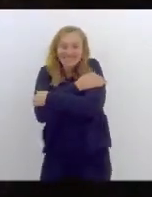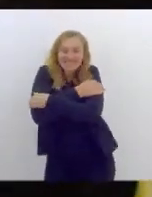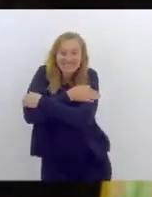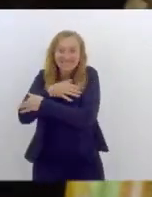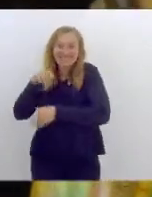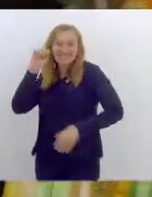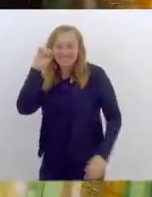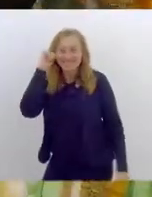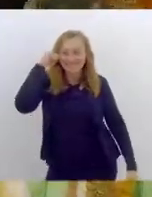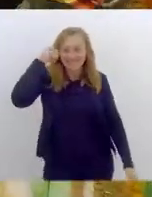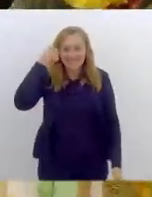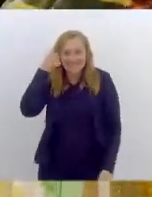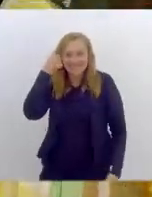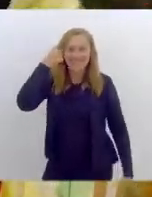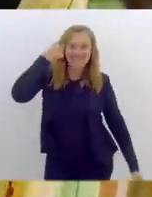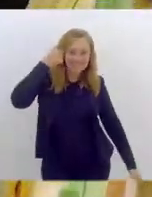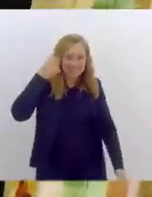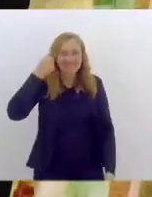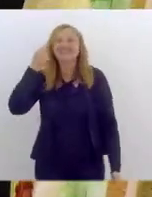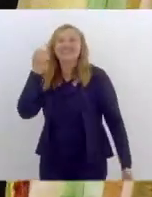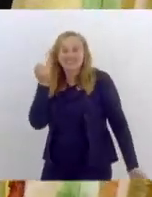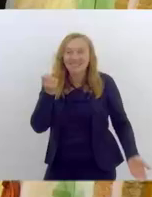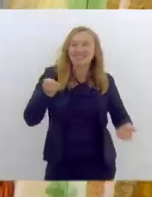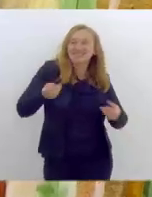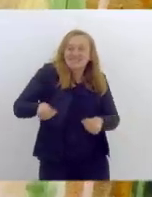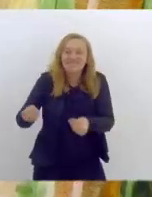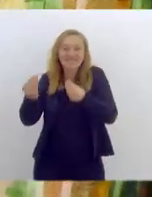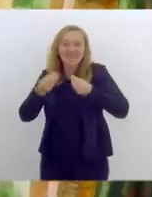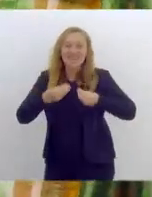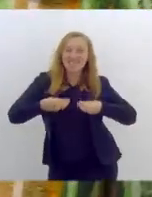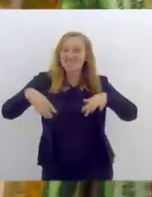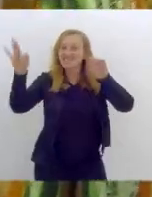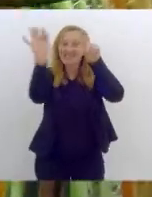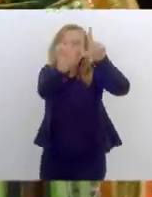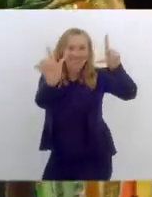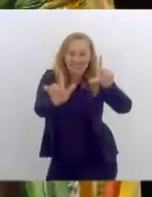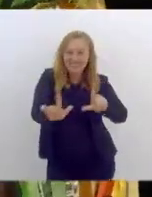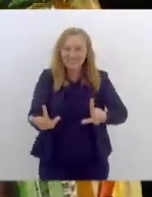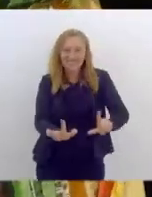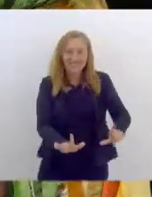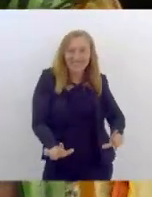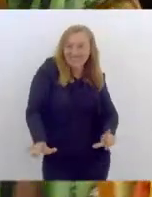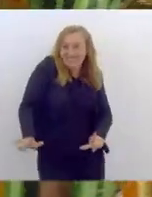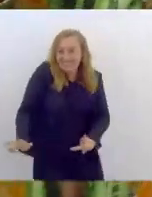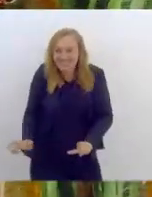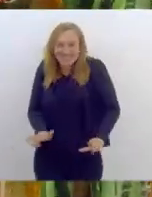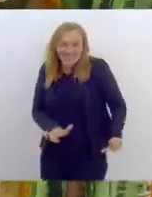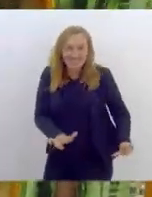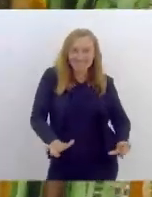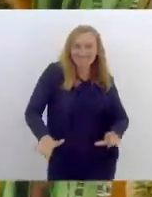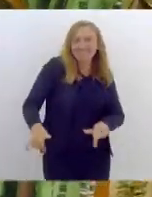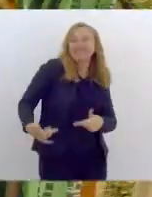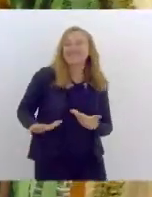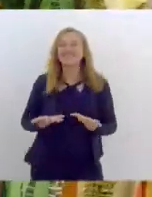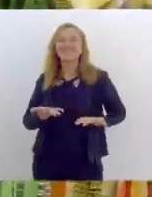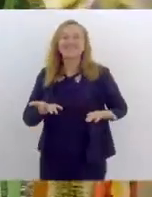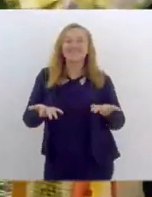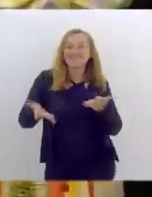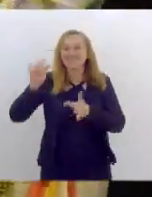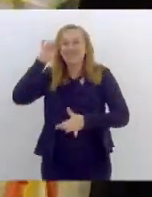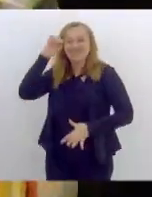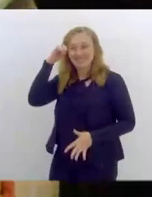abraço negro. Aí pode ter palma, não pode? Traz mais felicidade.